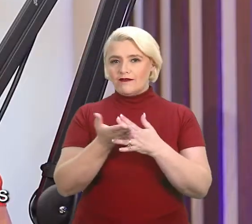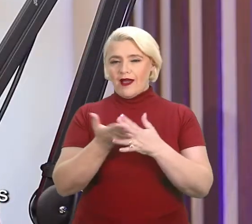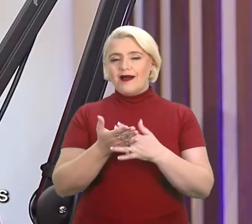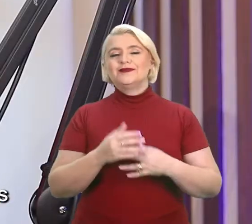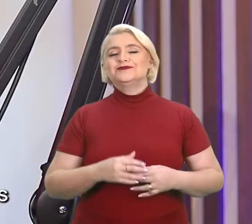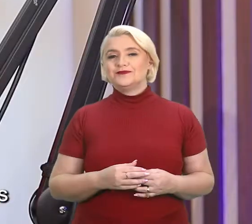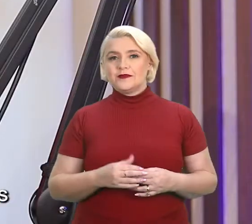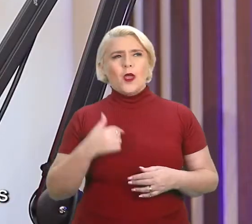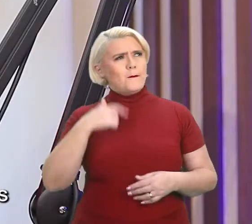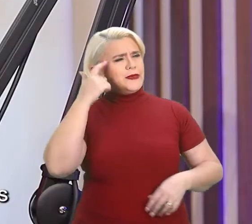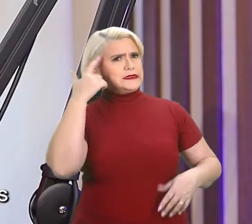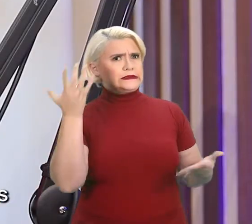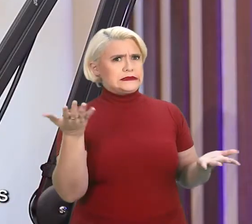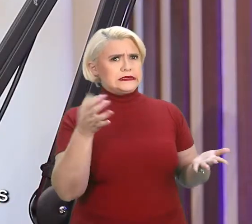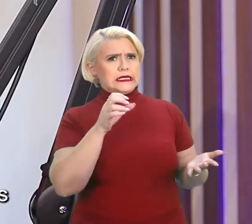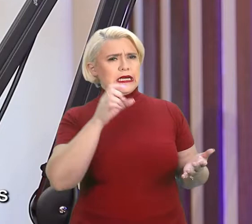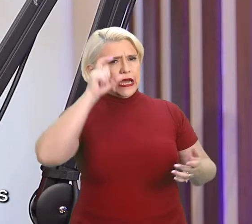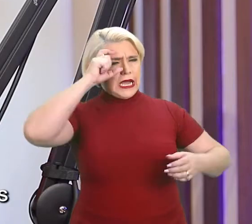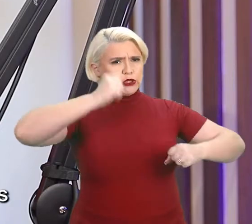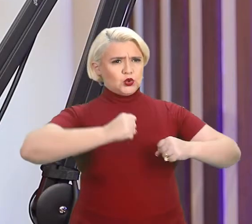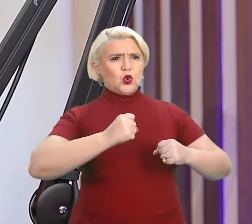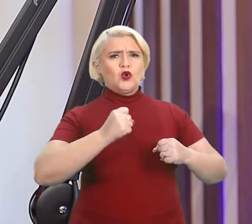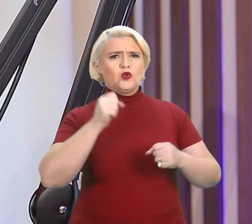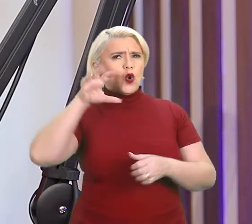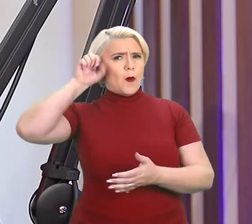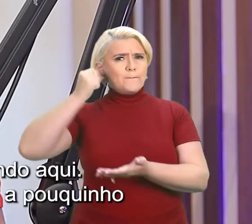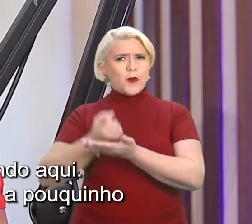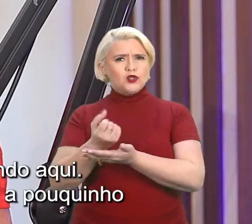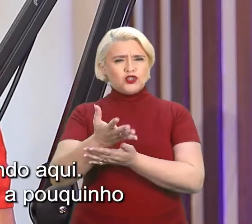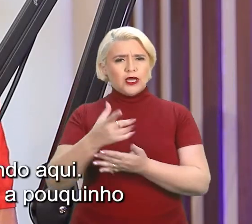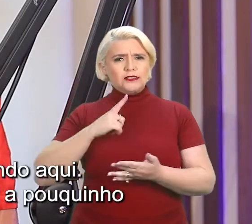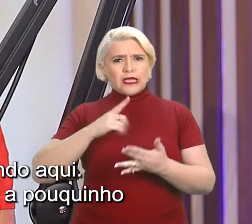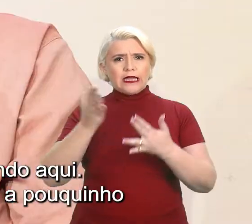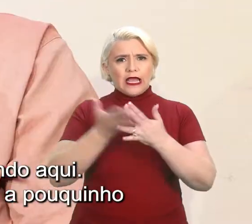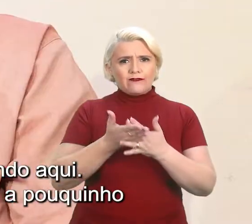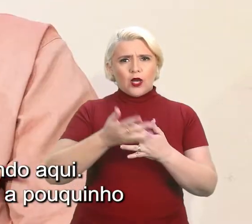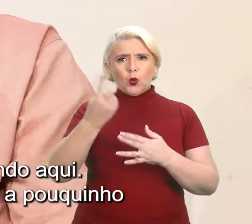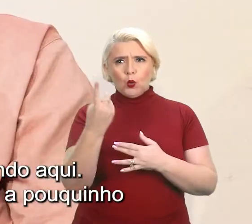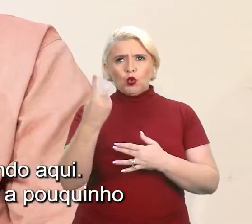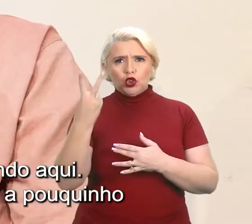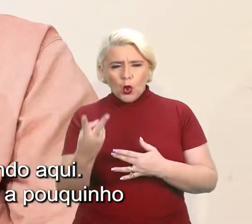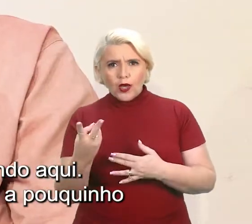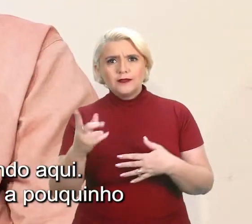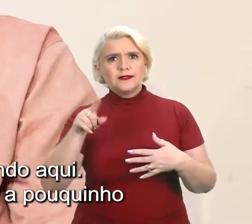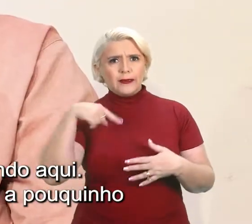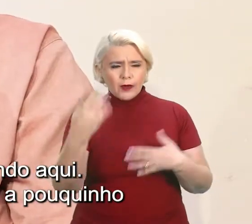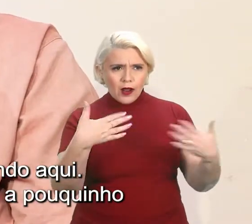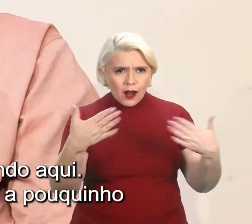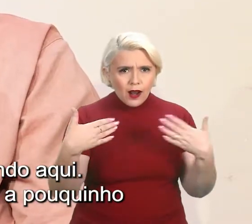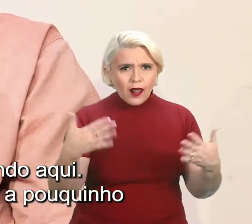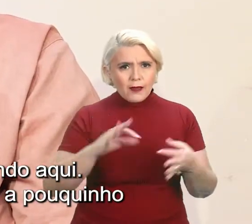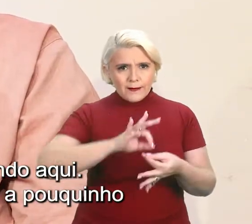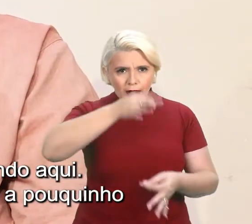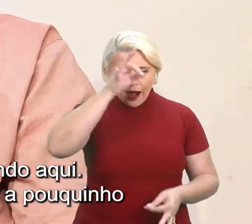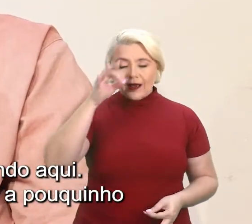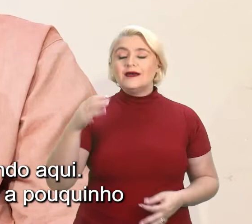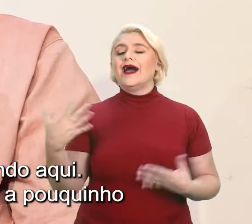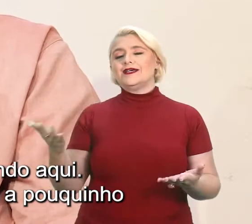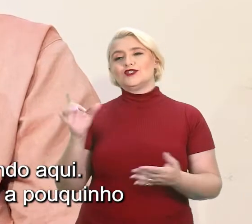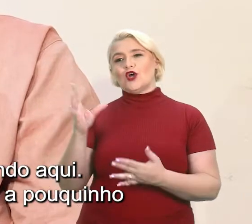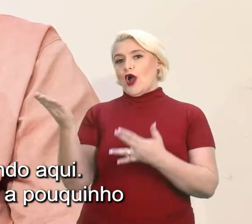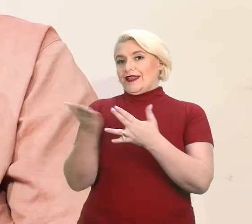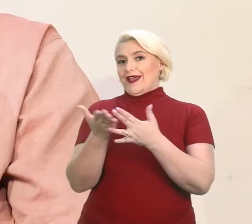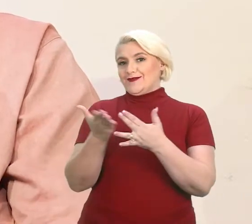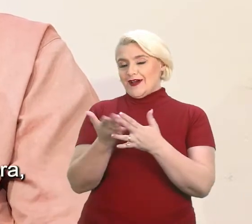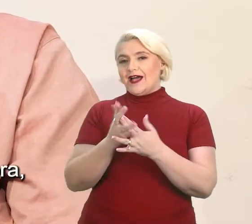pronto, o Antônio vai fazer um podcast comigo diferente, vai ter 2 intervalos, tanto que a gente está conversando. Vamos fazer o nosso intervalo e a gente volta daqui